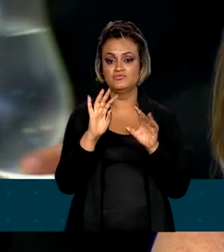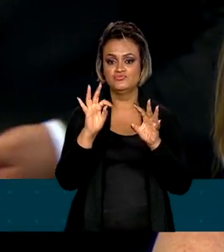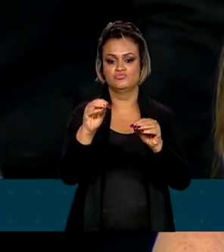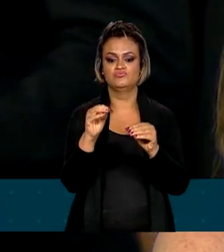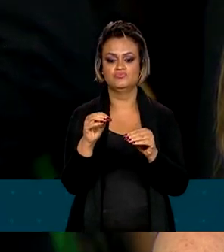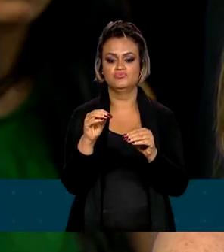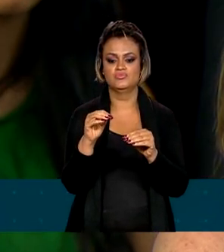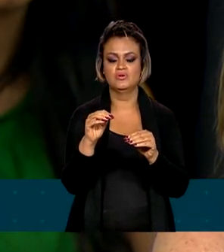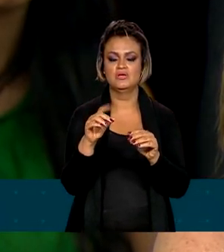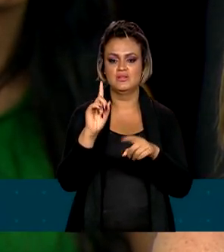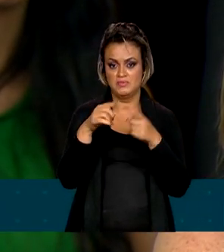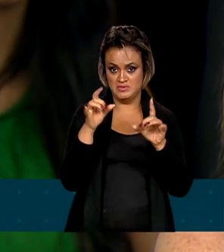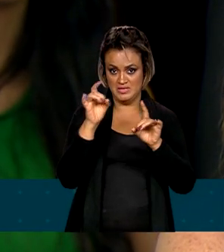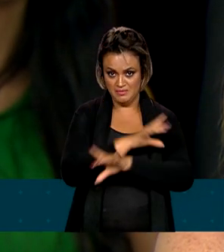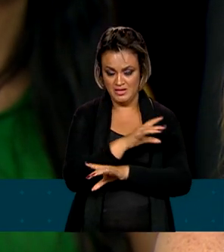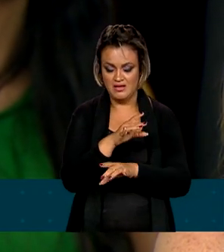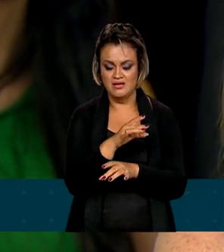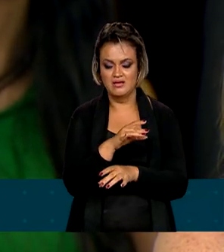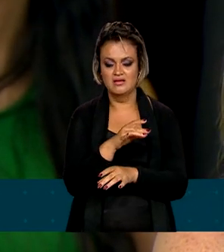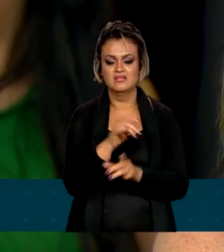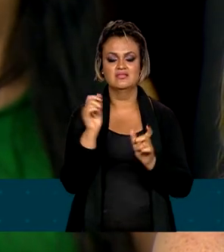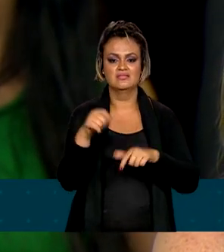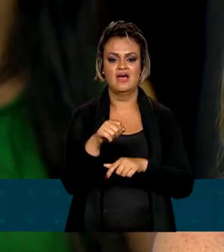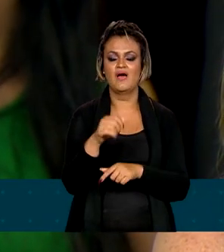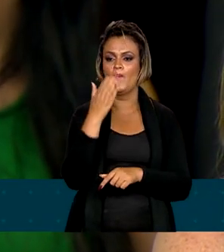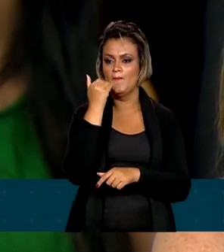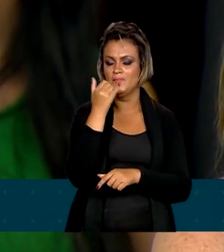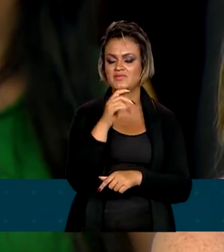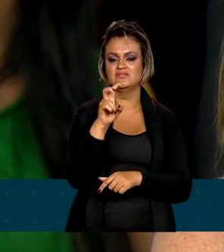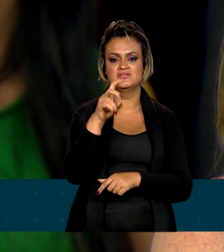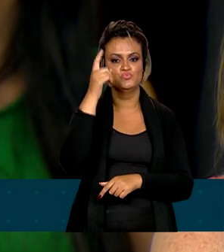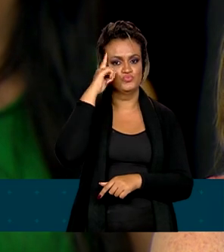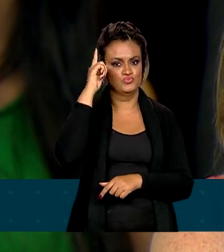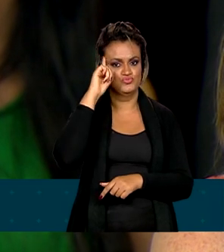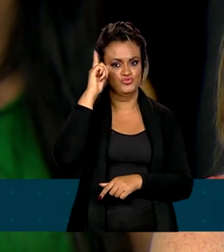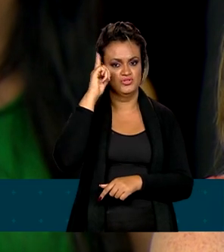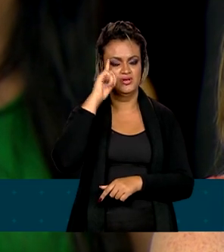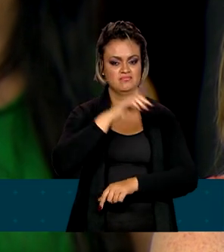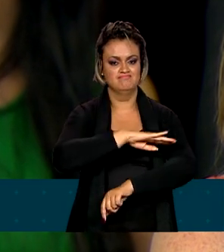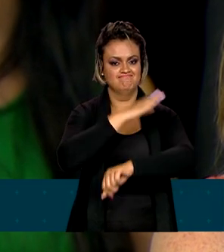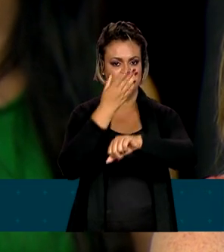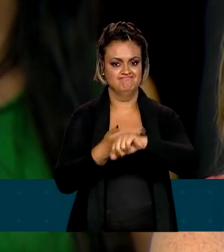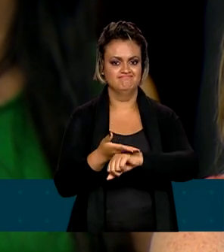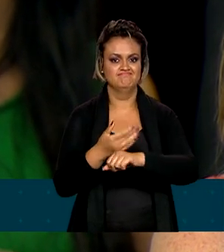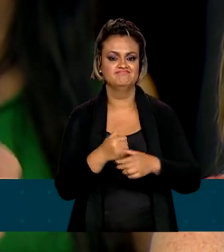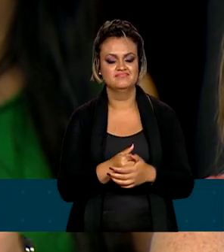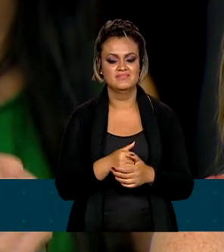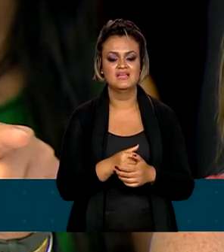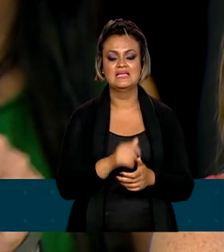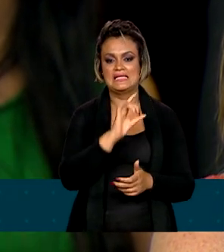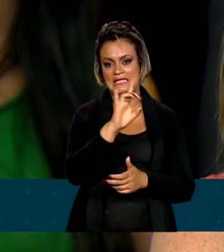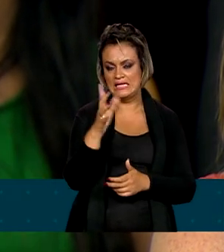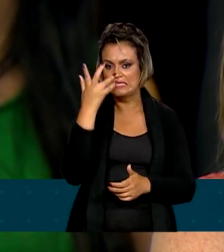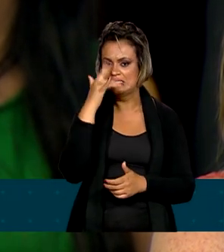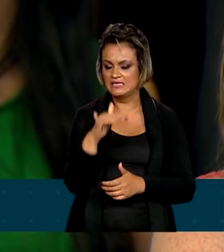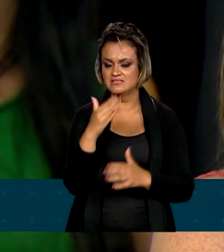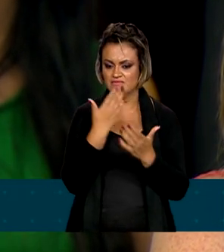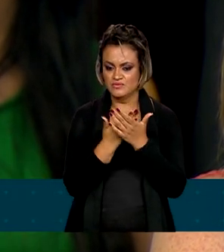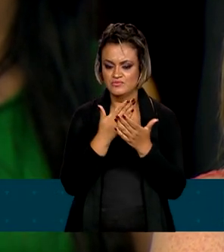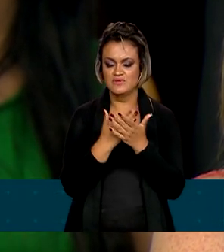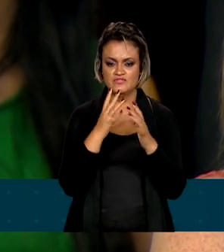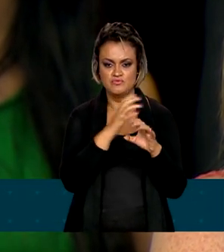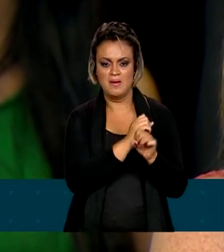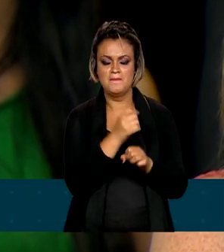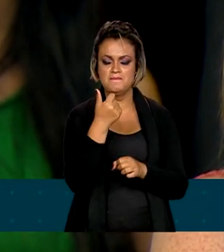elas, depois de prontas, terão 5 refeições por dia, funcionam em período integral, e cada criança que vai estudar, vão ser